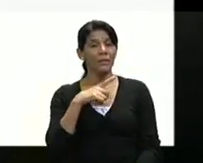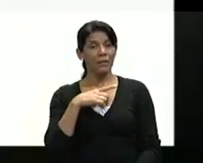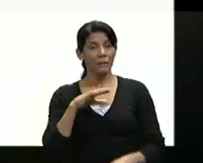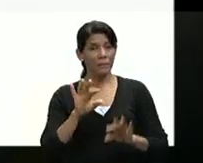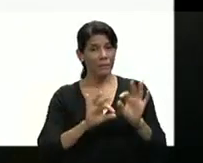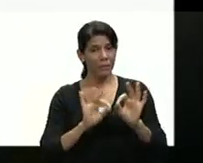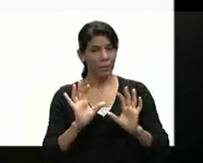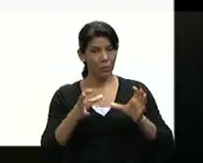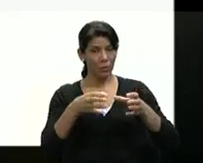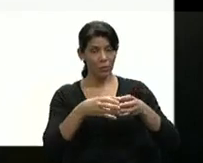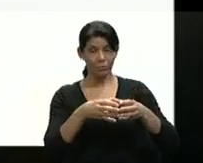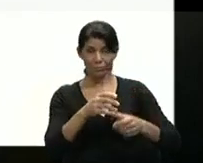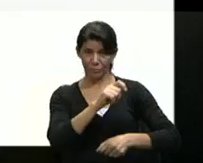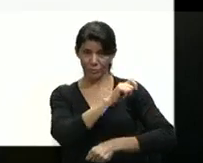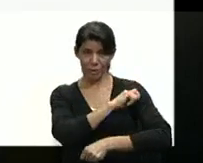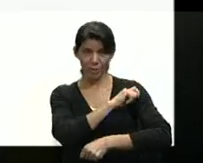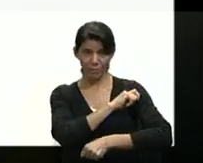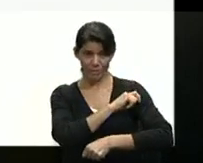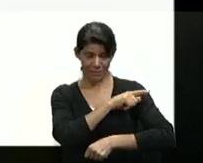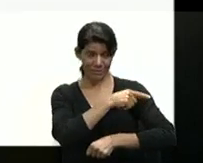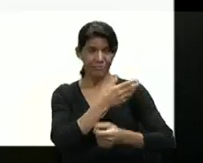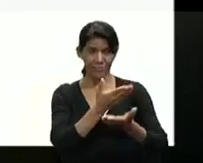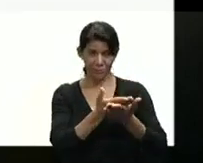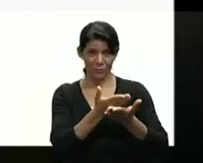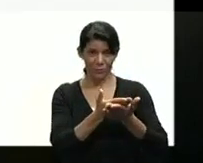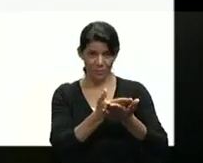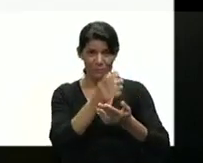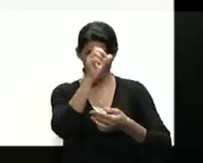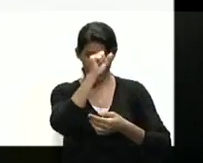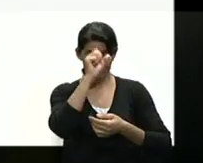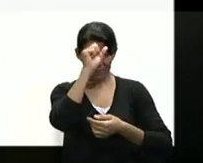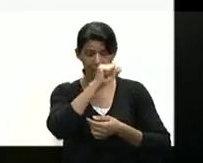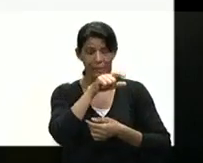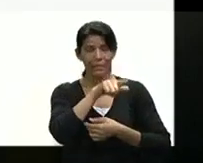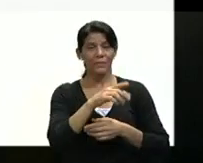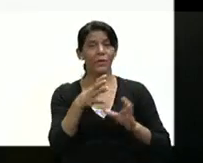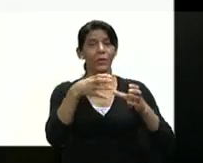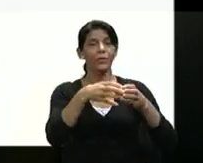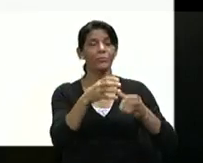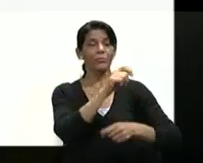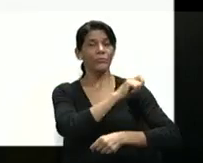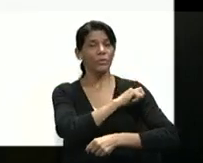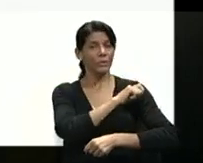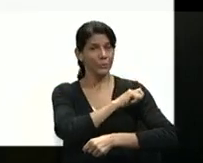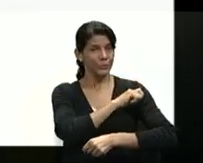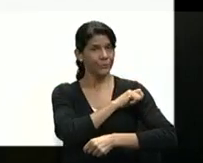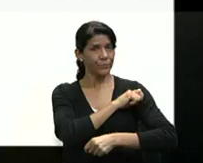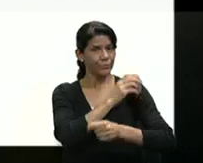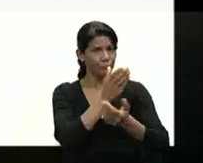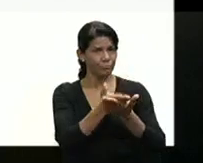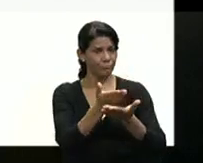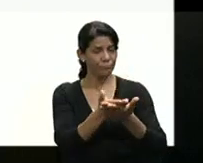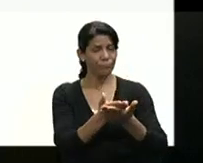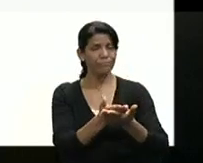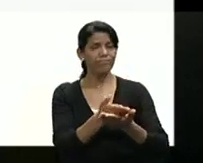por uma turma de estudantes de curso de graduação em saúde, né, através